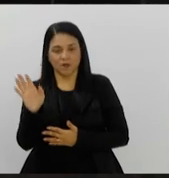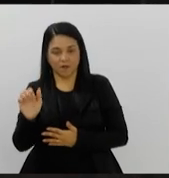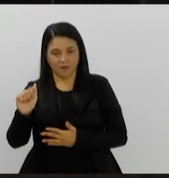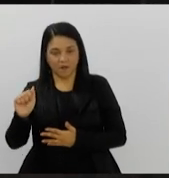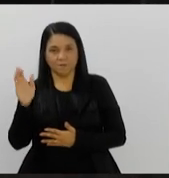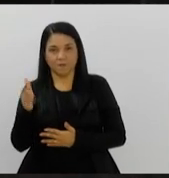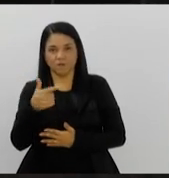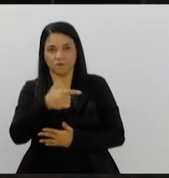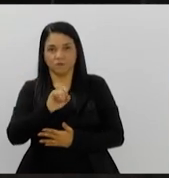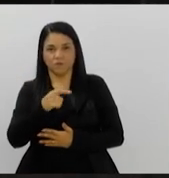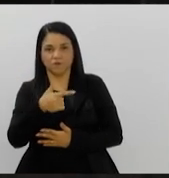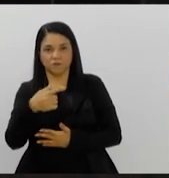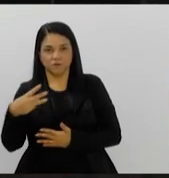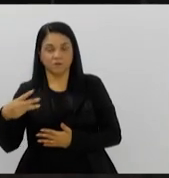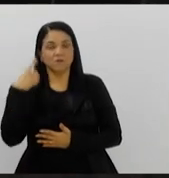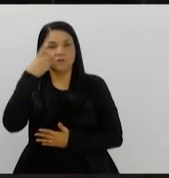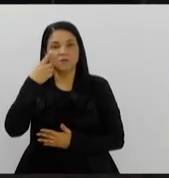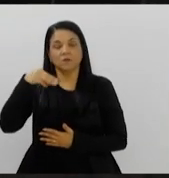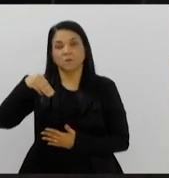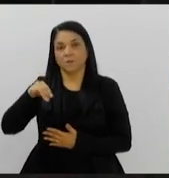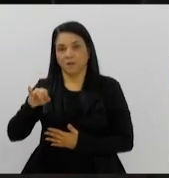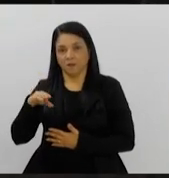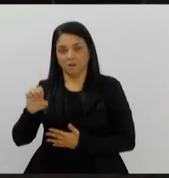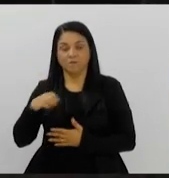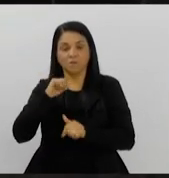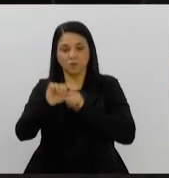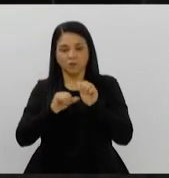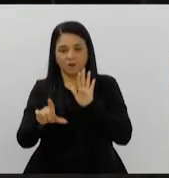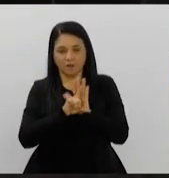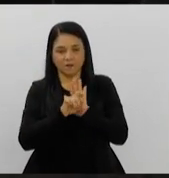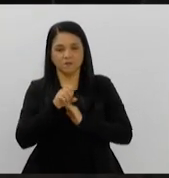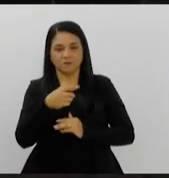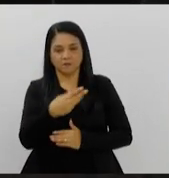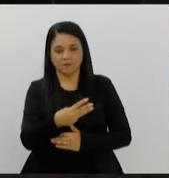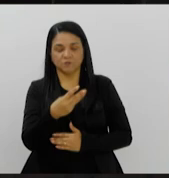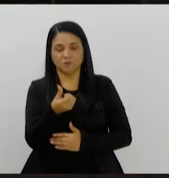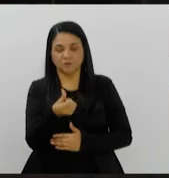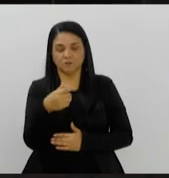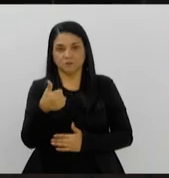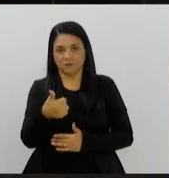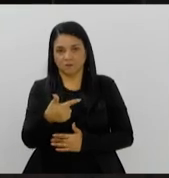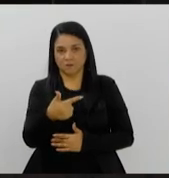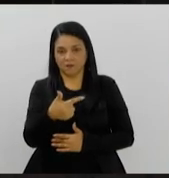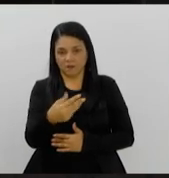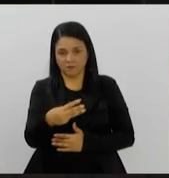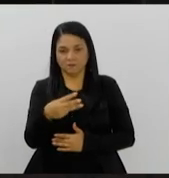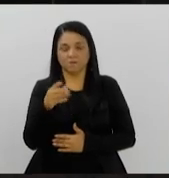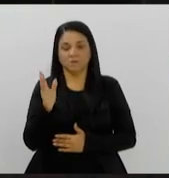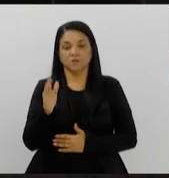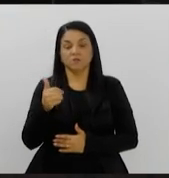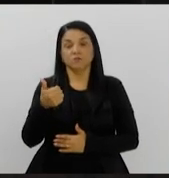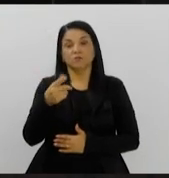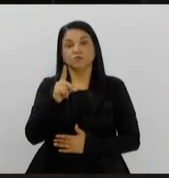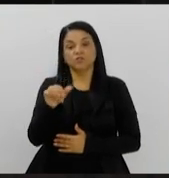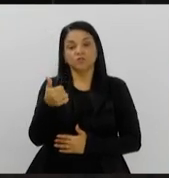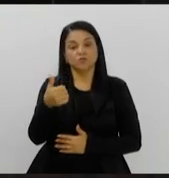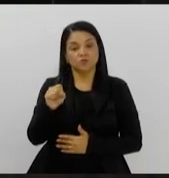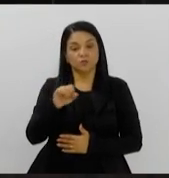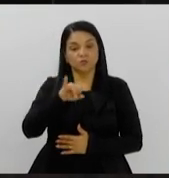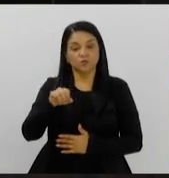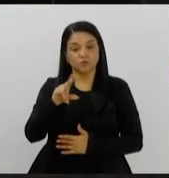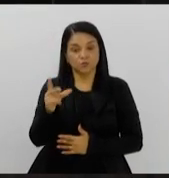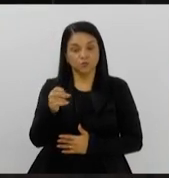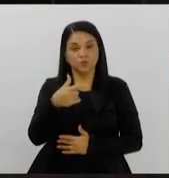2023, de autoria do deputado Carlos Mink, que altera a lei 3.613, de 18 de julho de 2001, que dispõe sobre os direitos